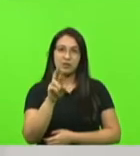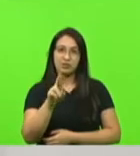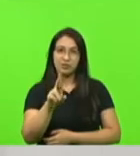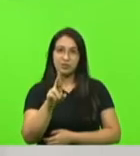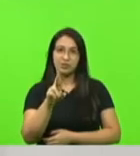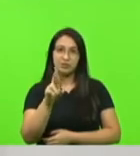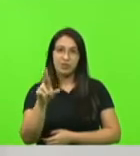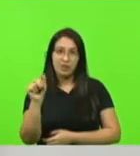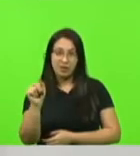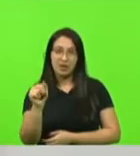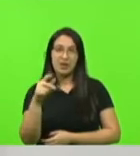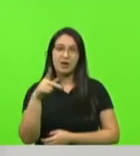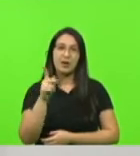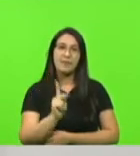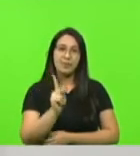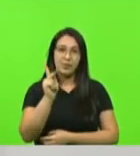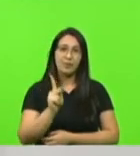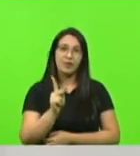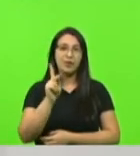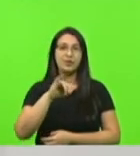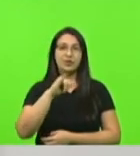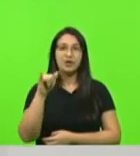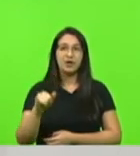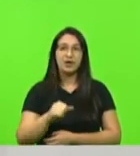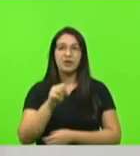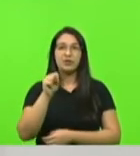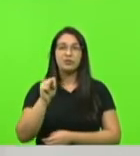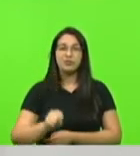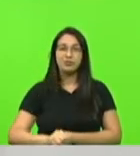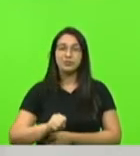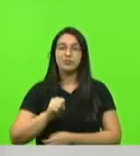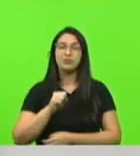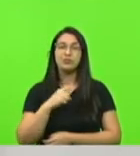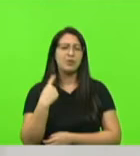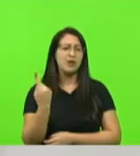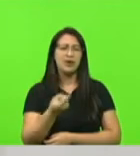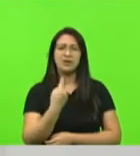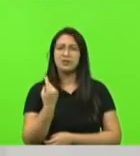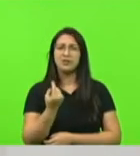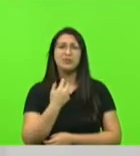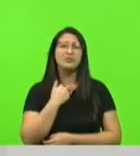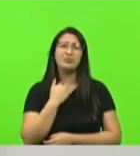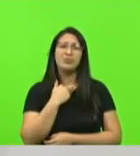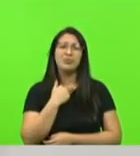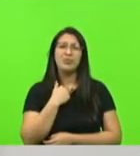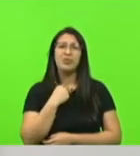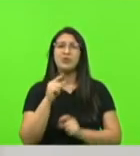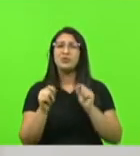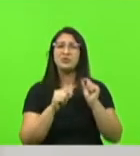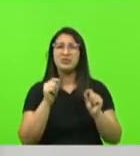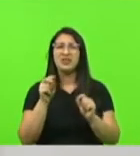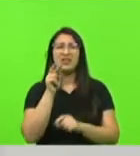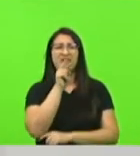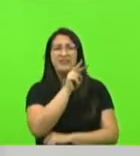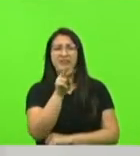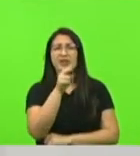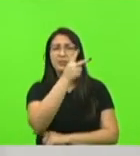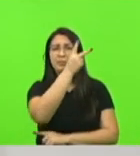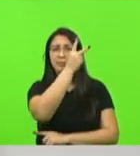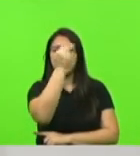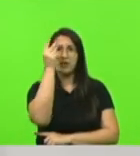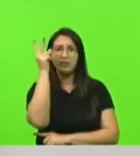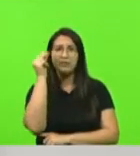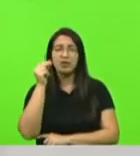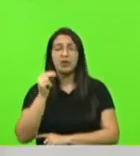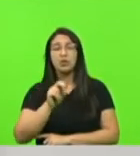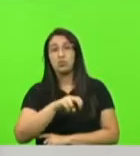Pomerode ligando a Jaraguá do Sul, nós não podemos mais ver prefeitos, ou em alguns